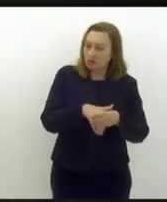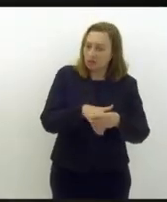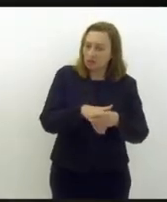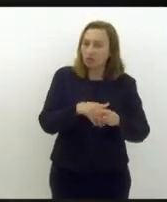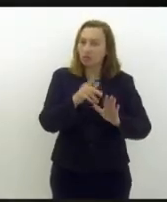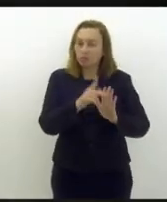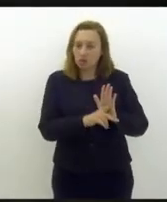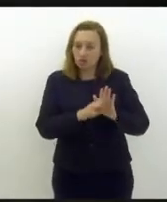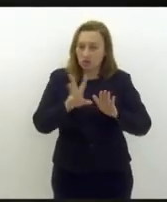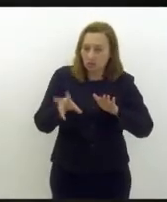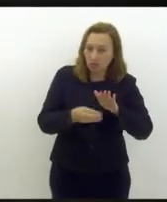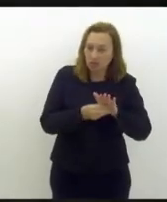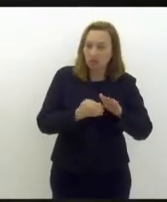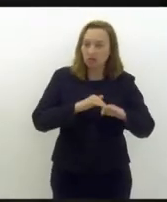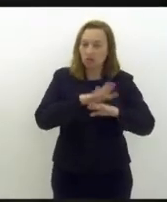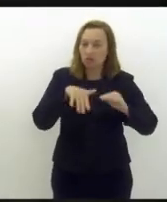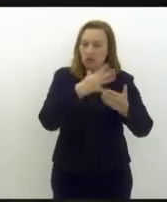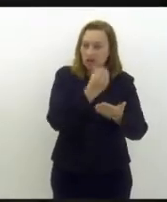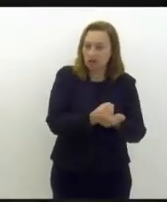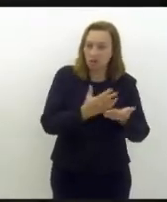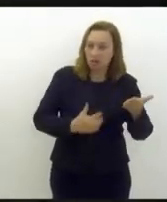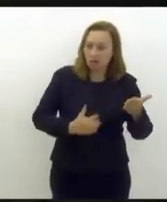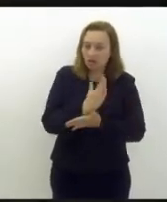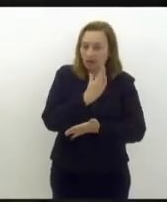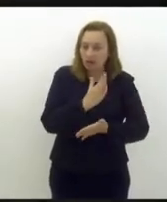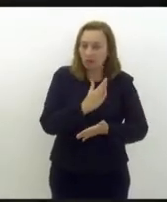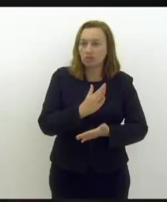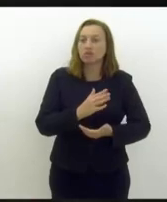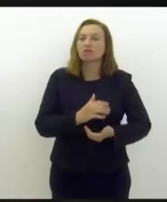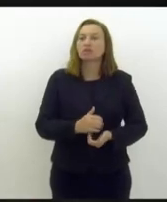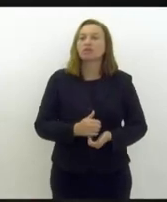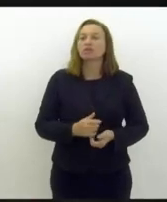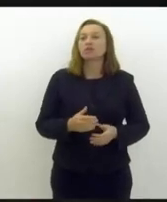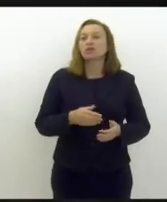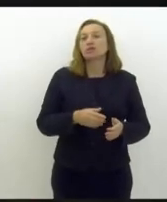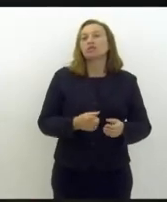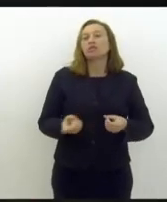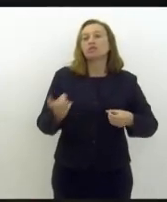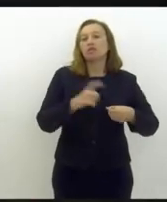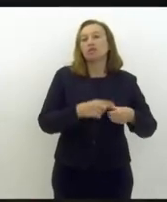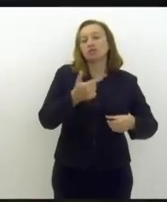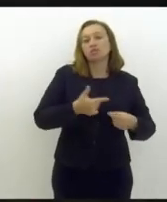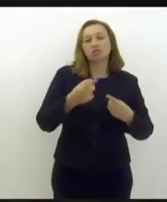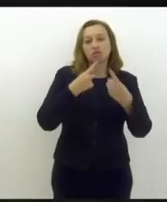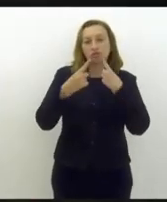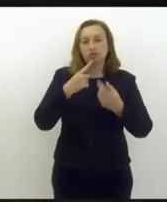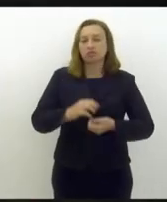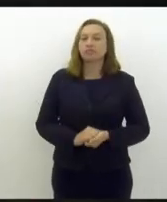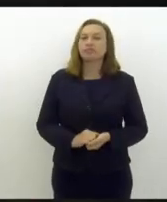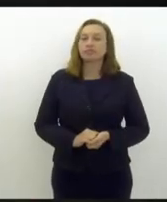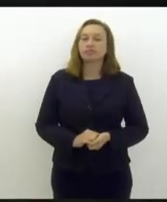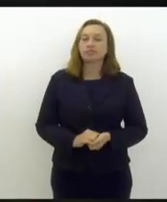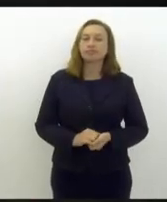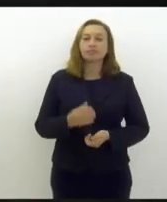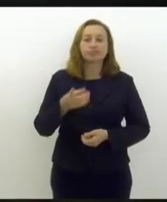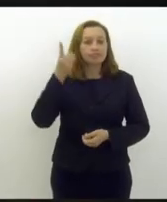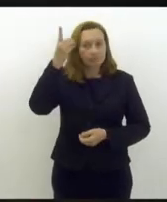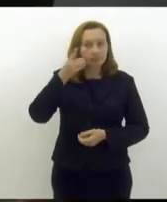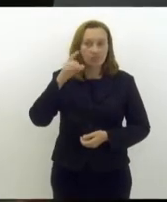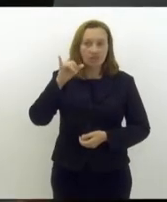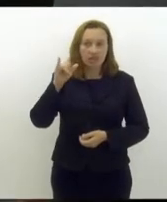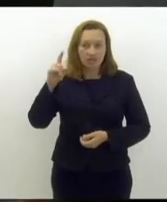projeto assim emendados senhores que a própria comissão aprovado vai a redação do vencido para a segunda discussão deputada